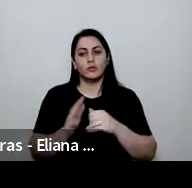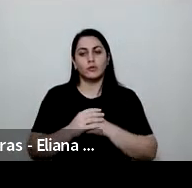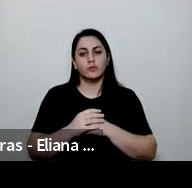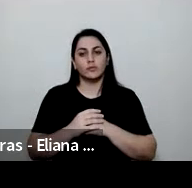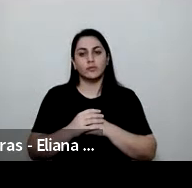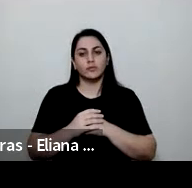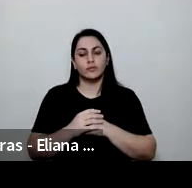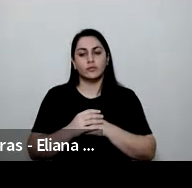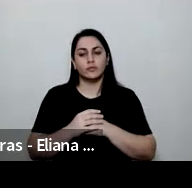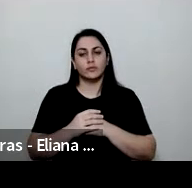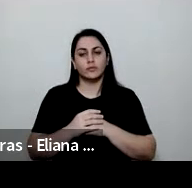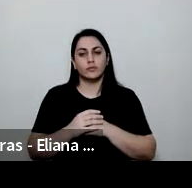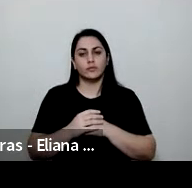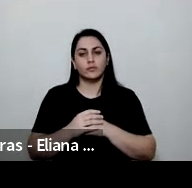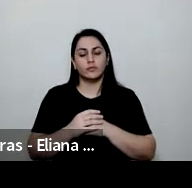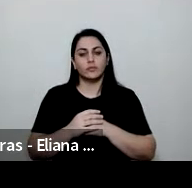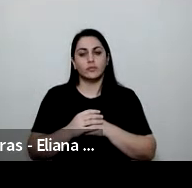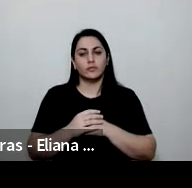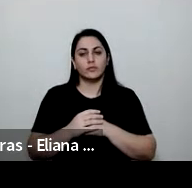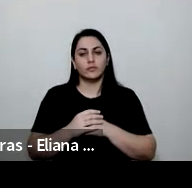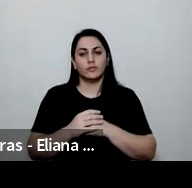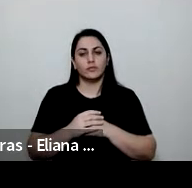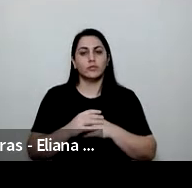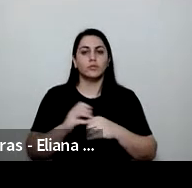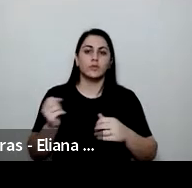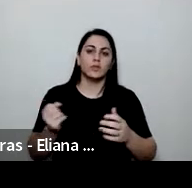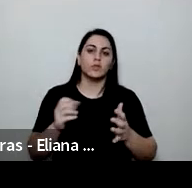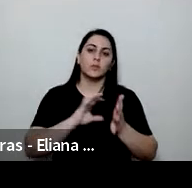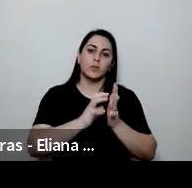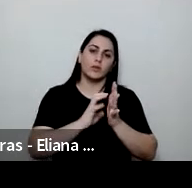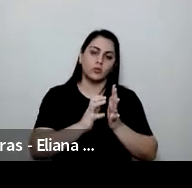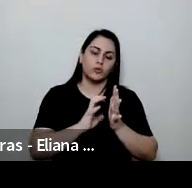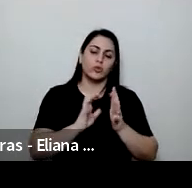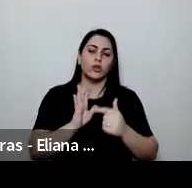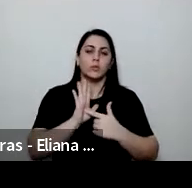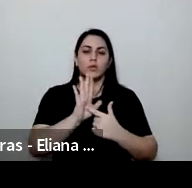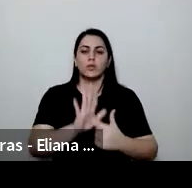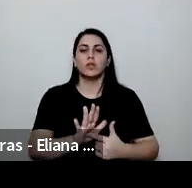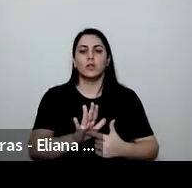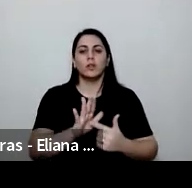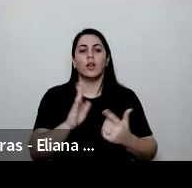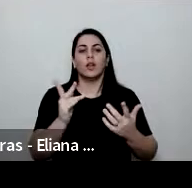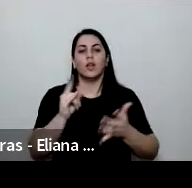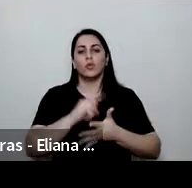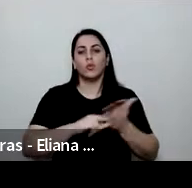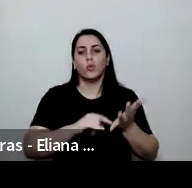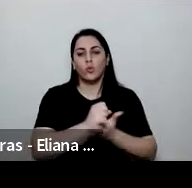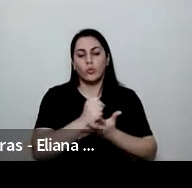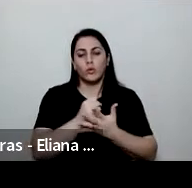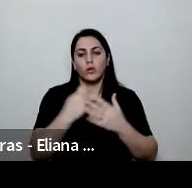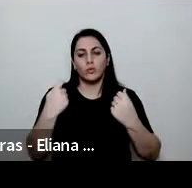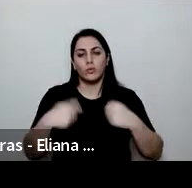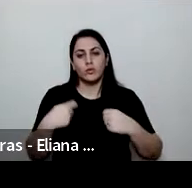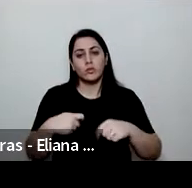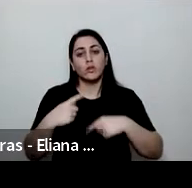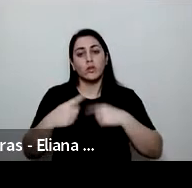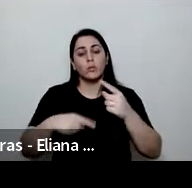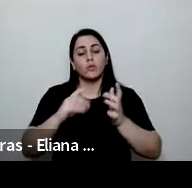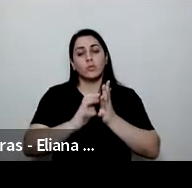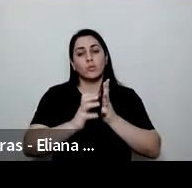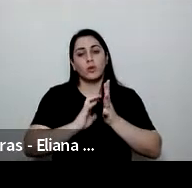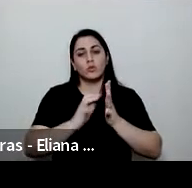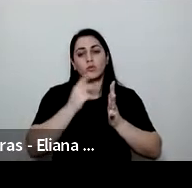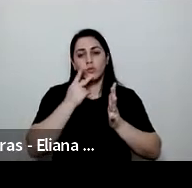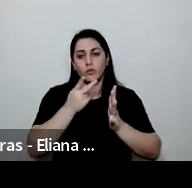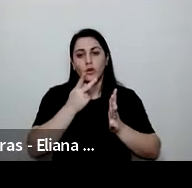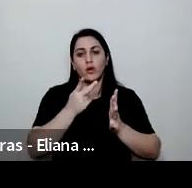a regular a filiação partidária nem foi apresentada a certidão necessário depois o próprio partido indicou no